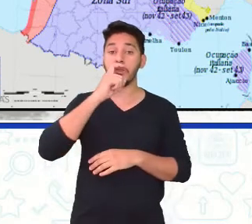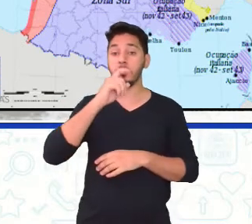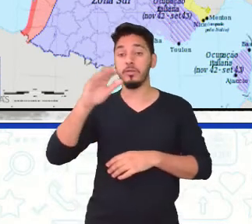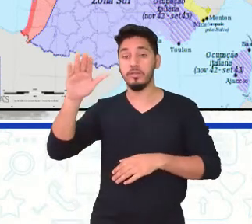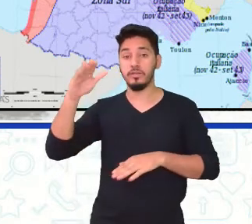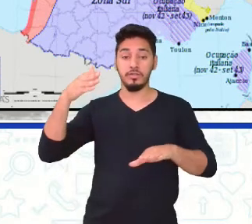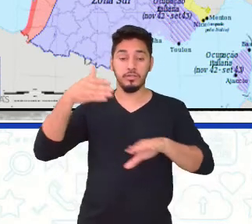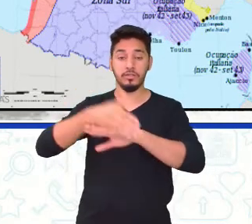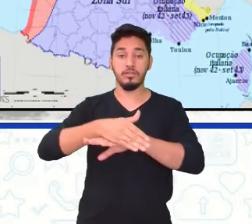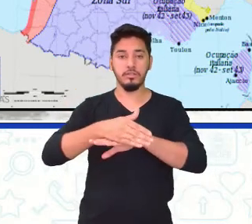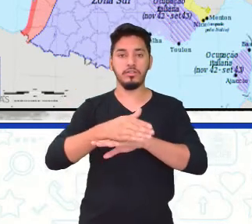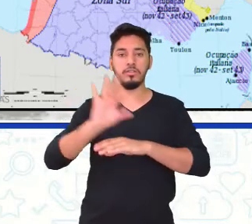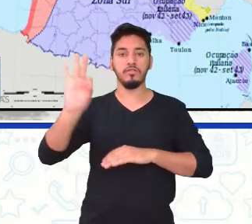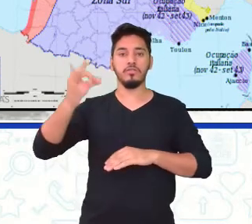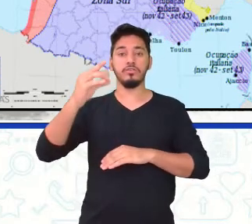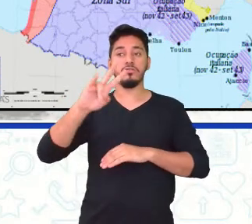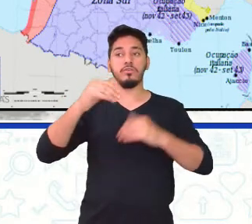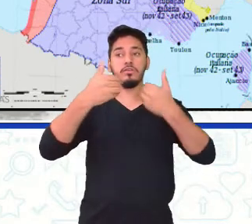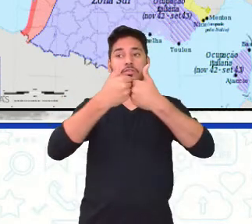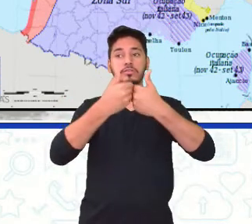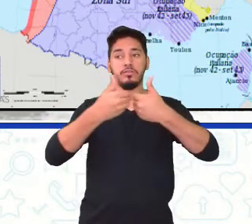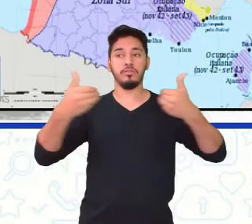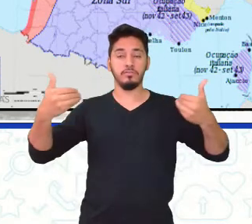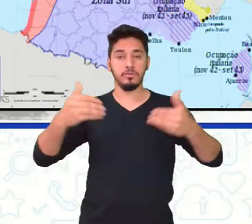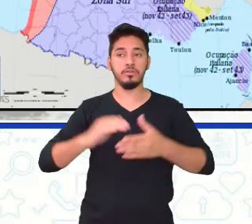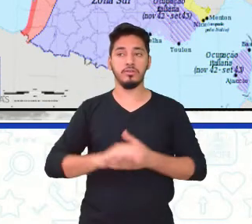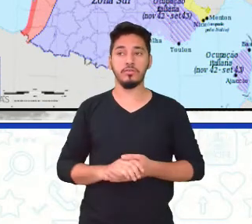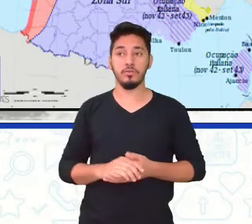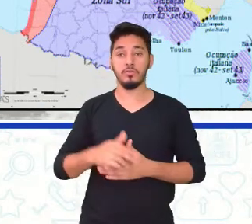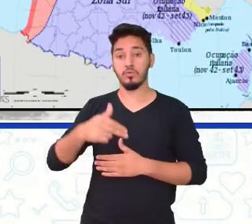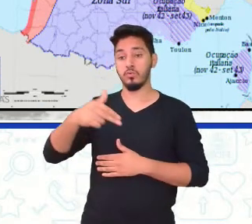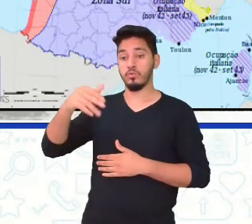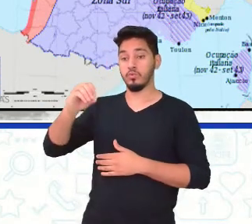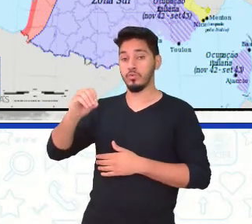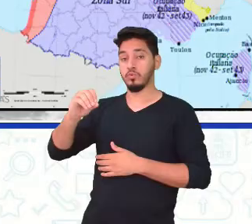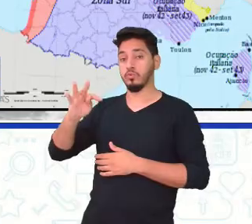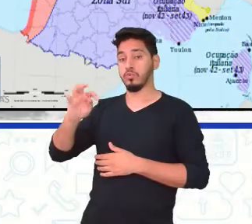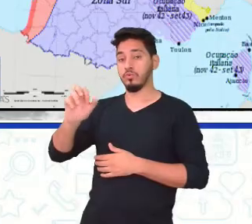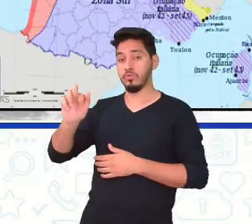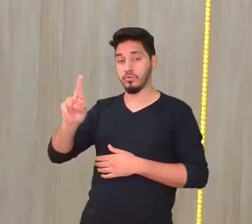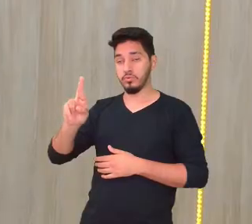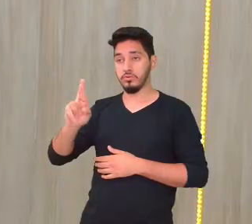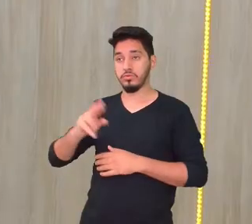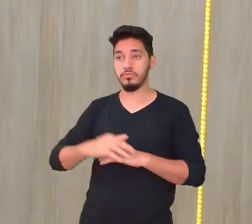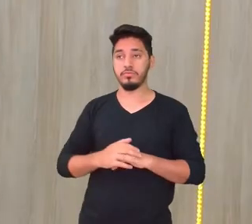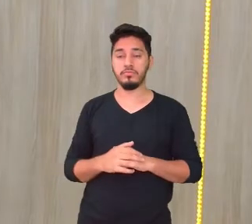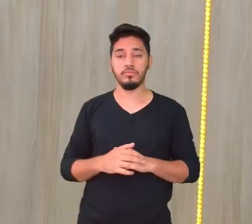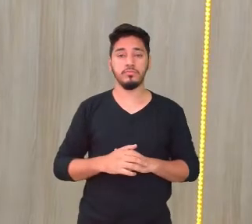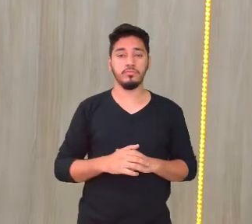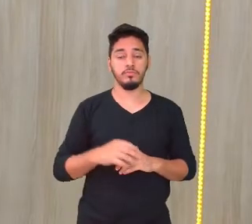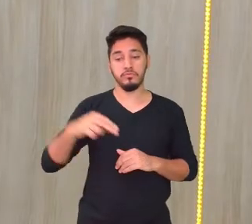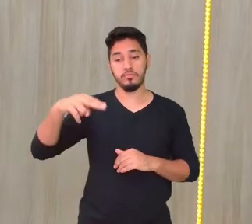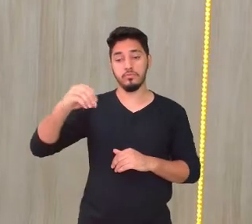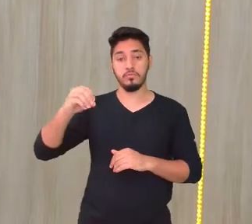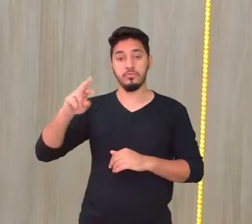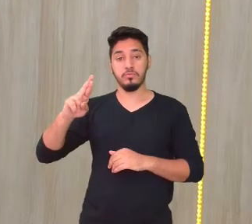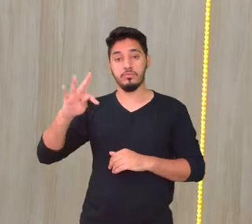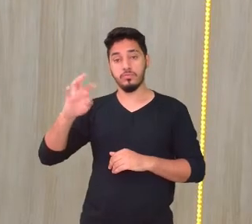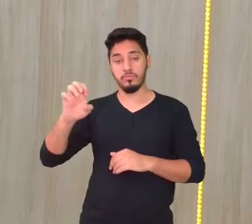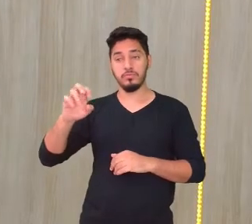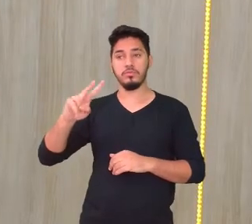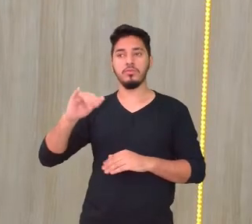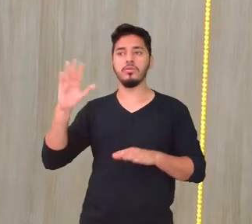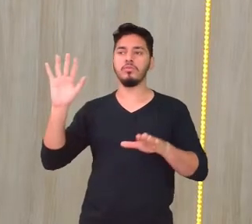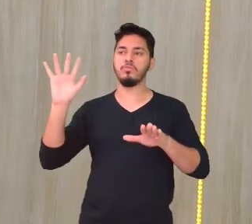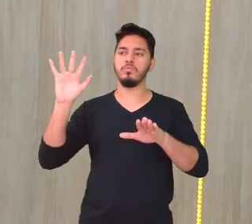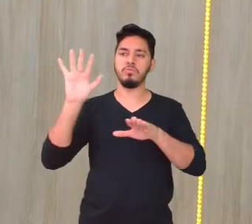aí em dois países, né? O norte, aqui, ó, ele passa a ser